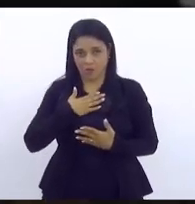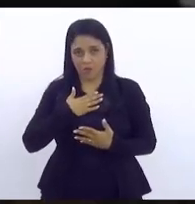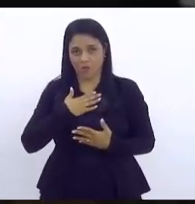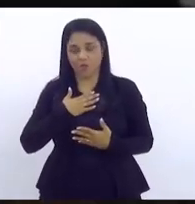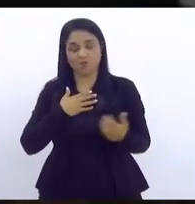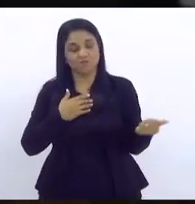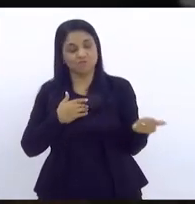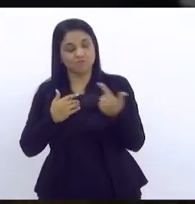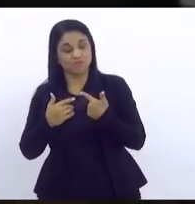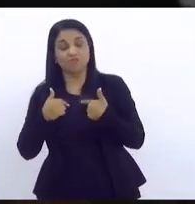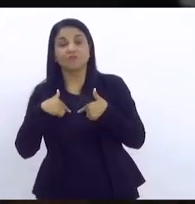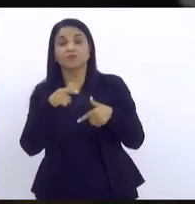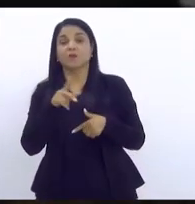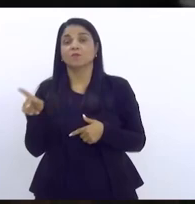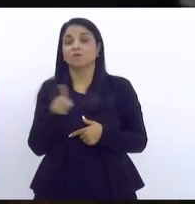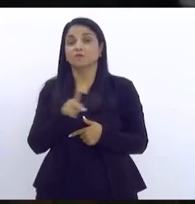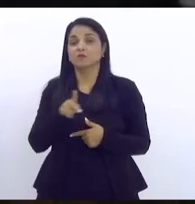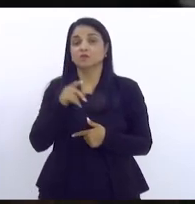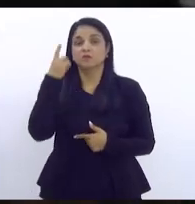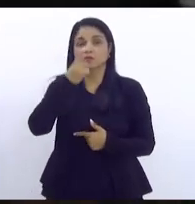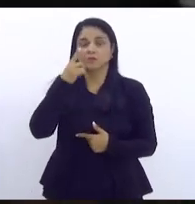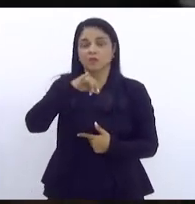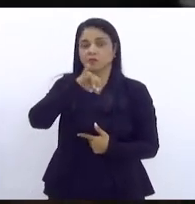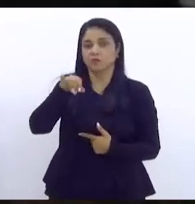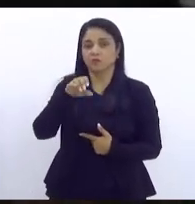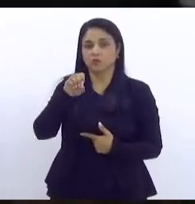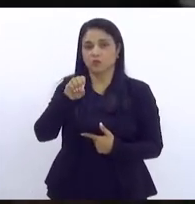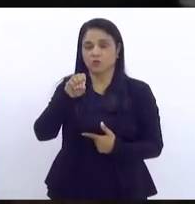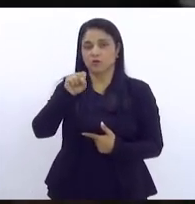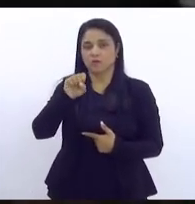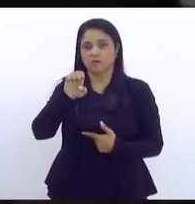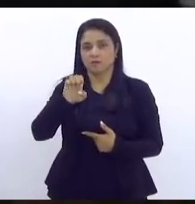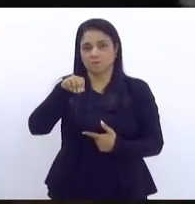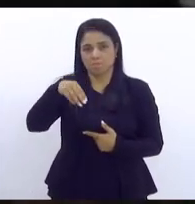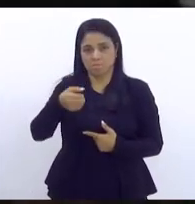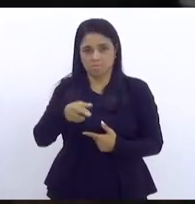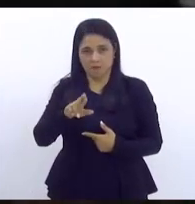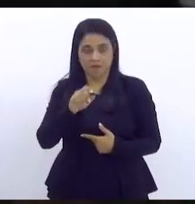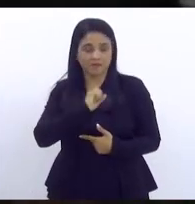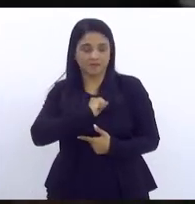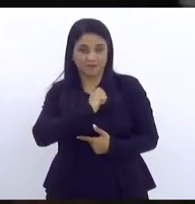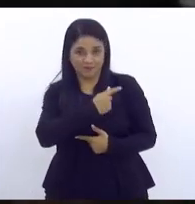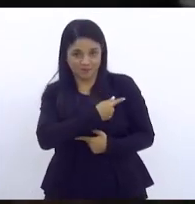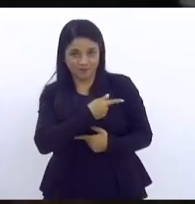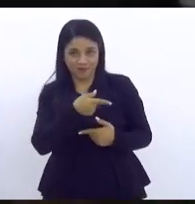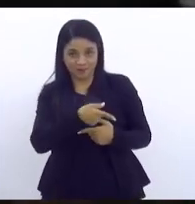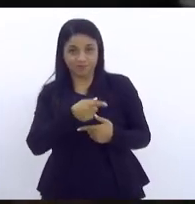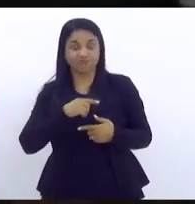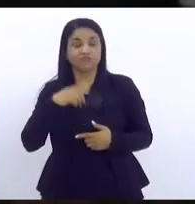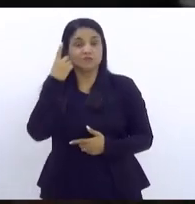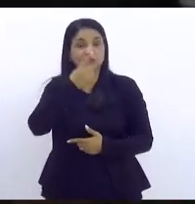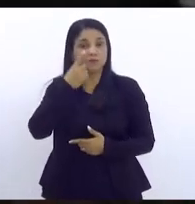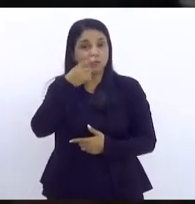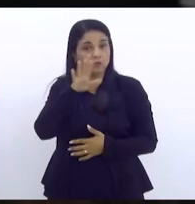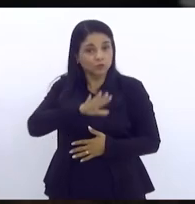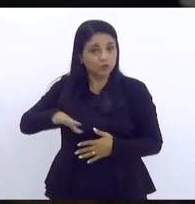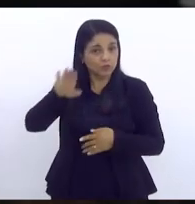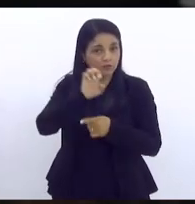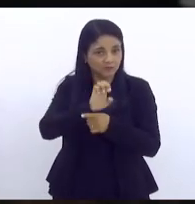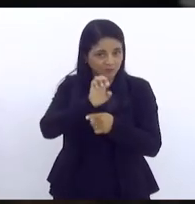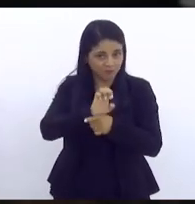Josemar diretamente também de São Gonçalo Deputado desse estado todo mas que tem uma